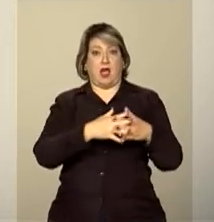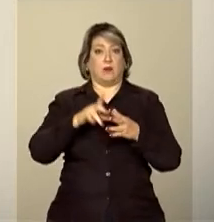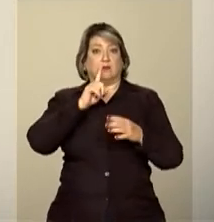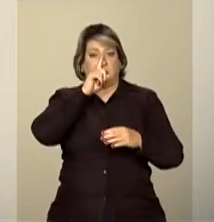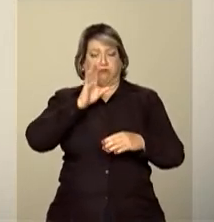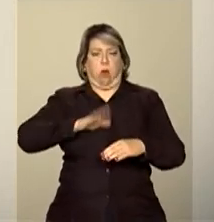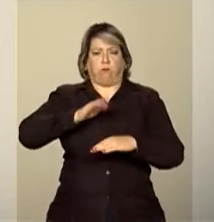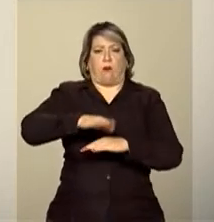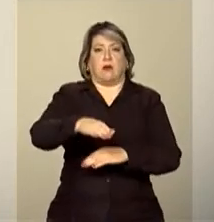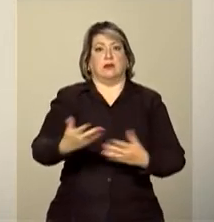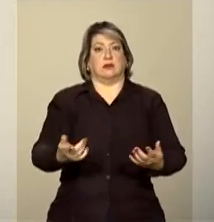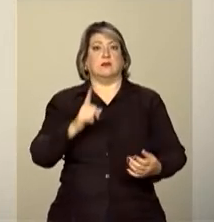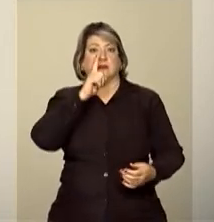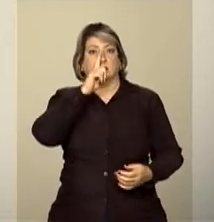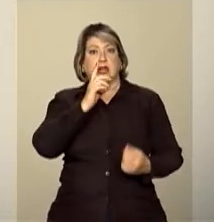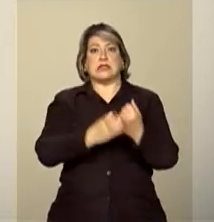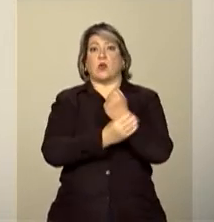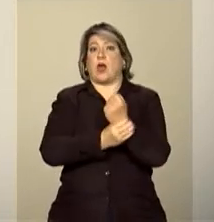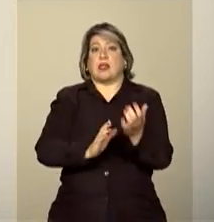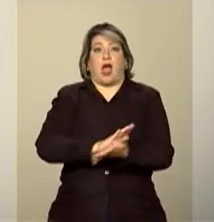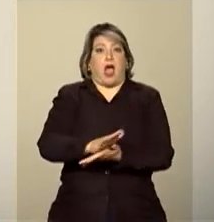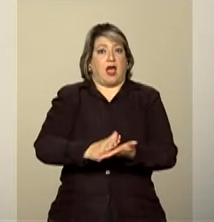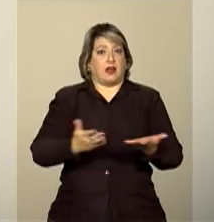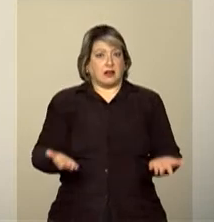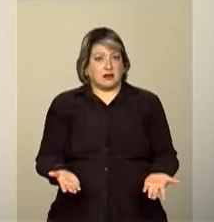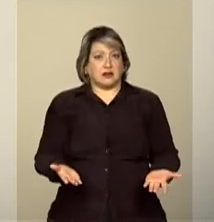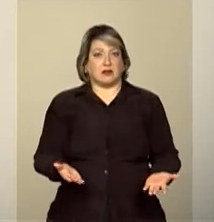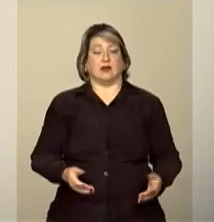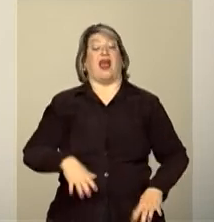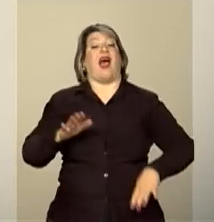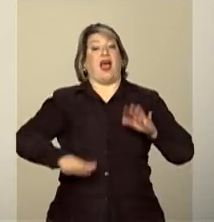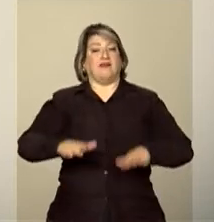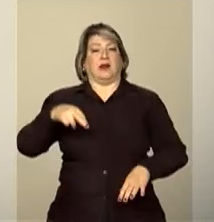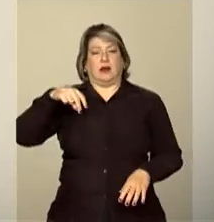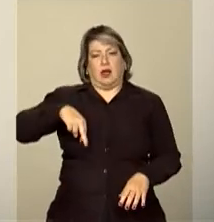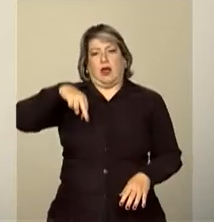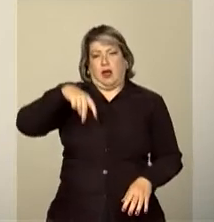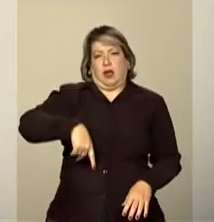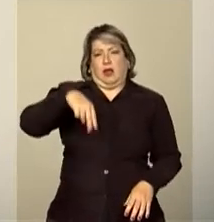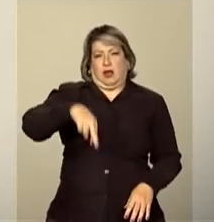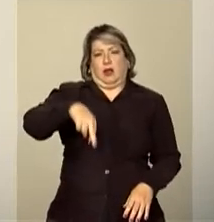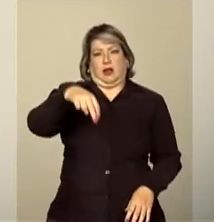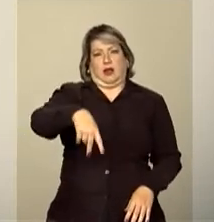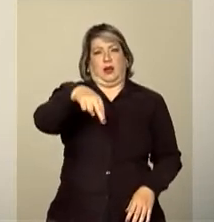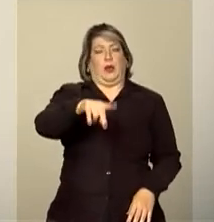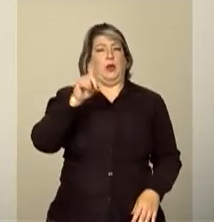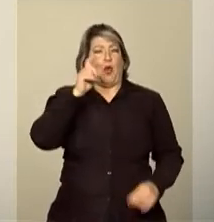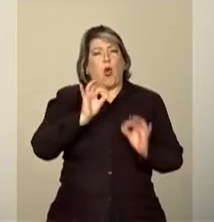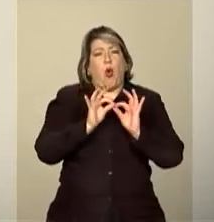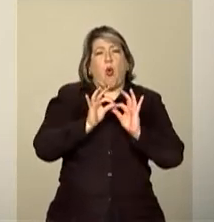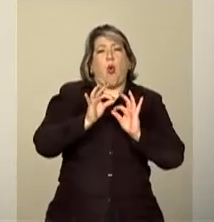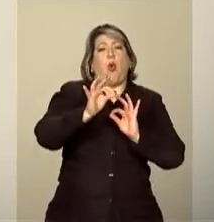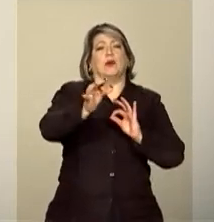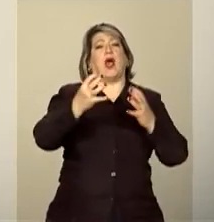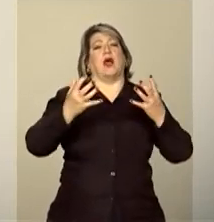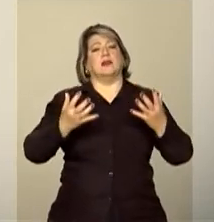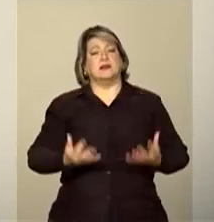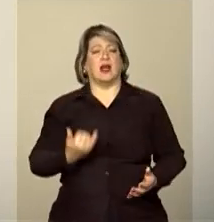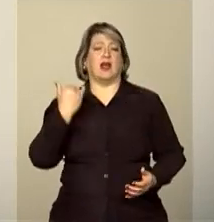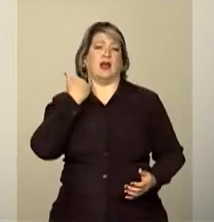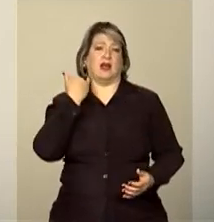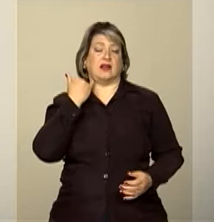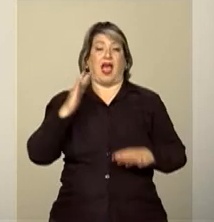caminhões sem nenhuma segurança isso quando não tinham que fazer longas caminhadas para chegar até a escola